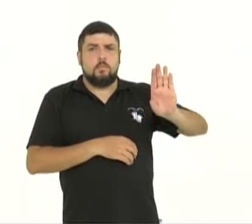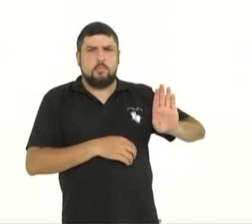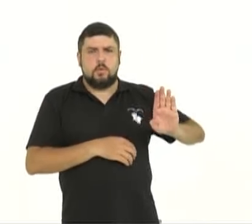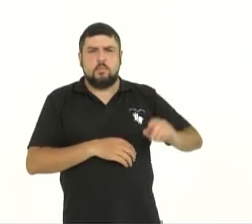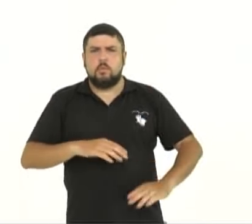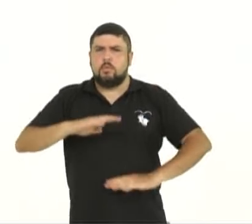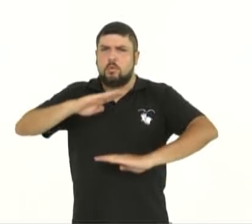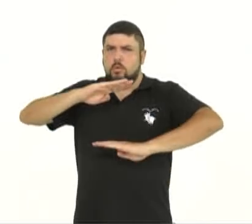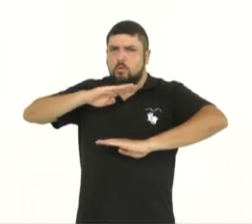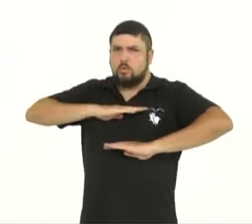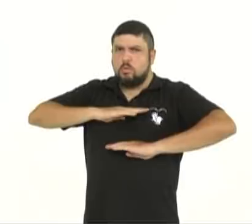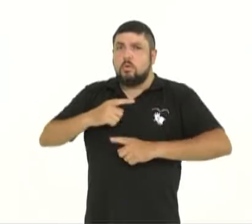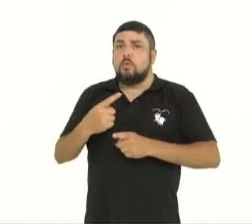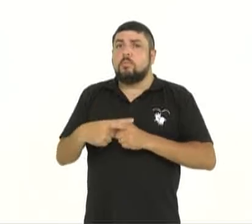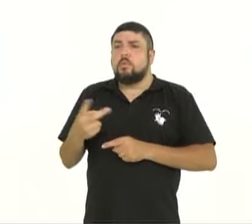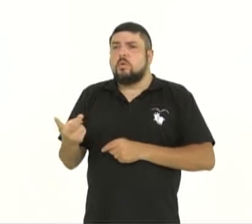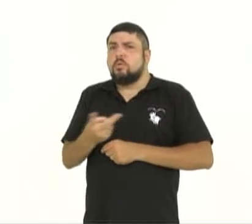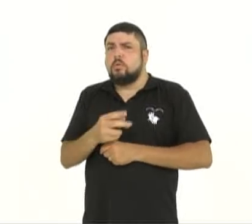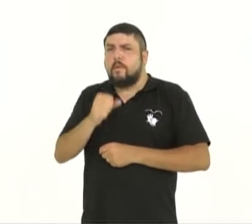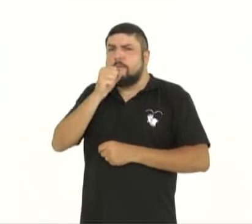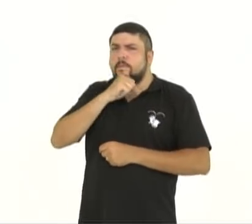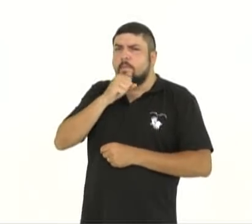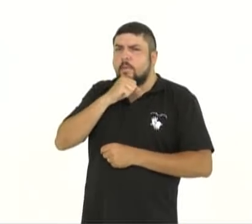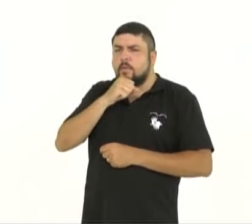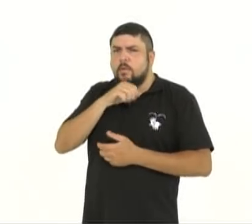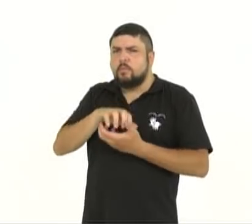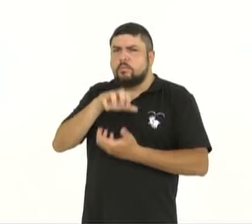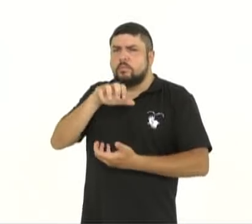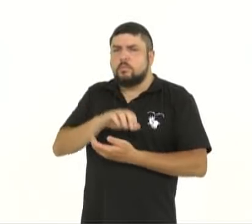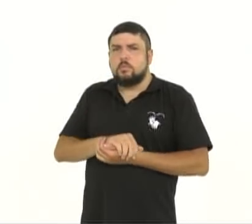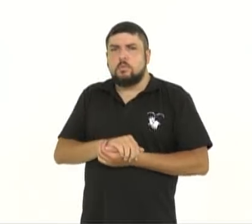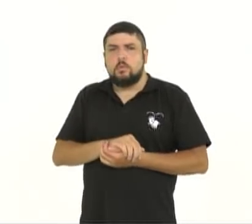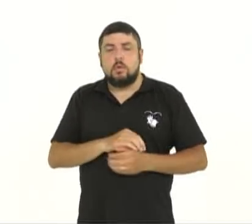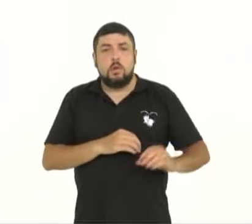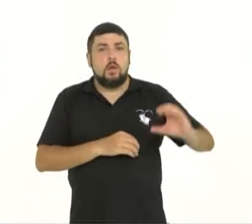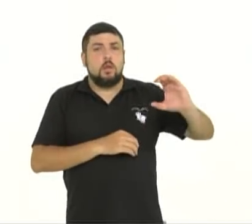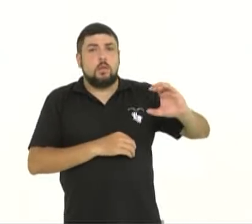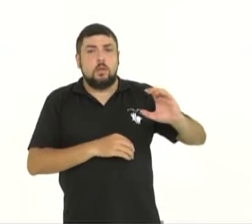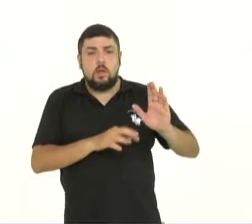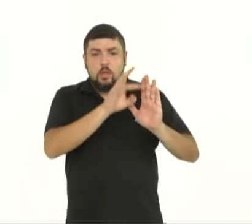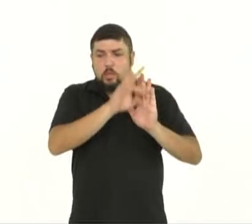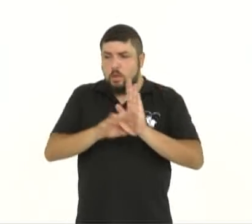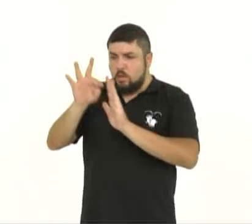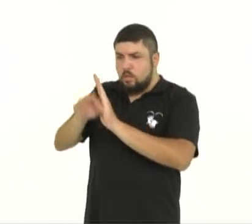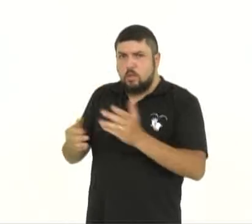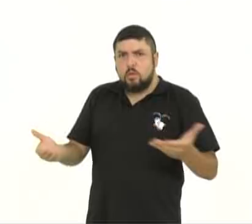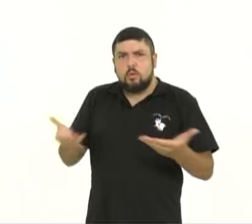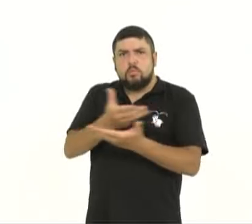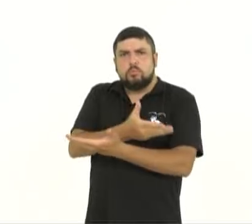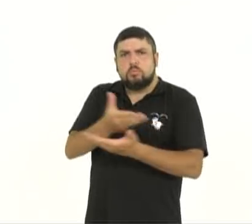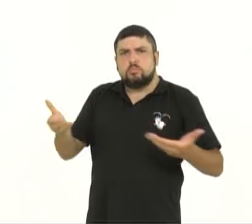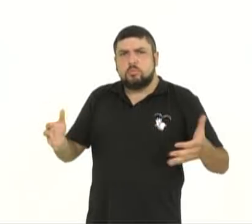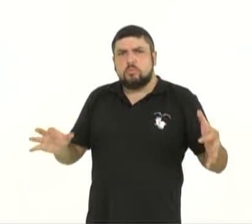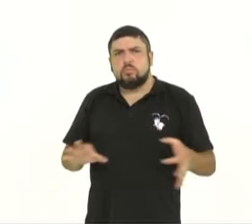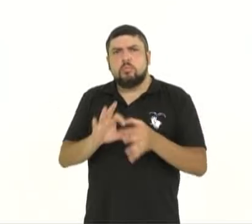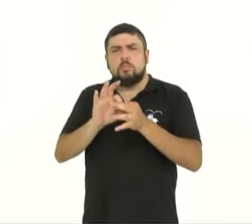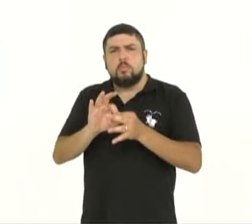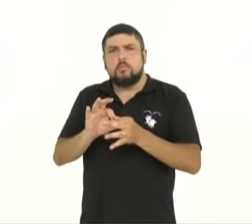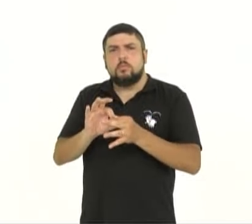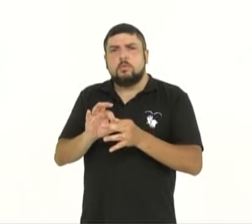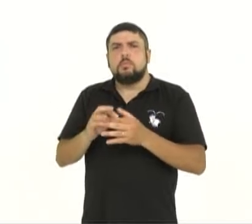Situacionalidade, porque estão no asilo. Ou C. Intertextualidade, afinal estabelece uma relação entre os